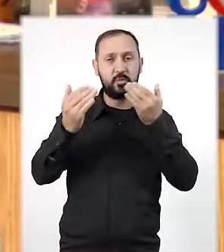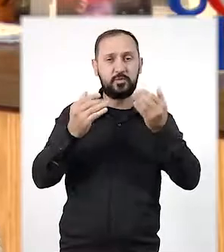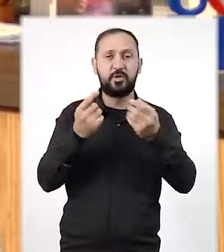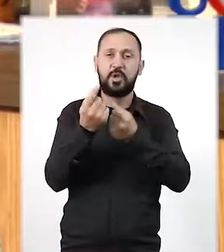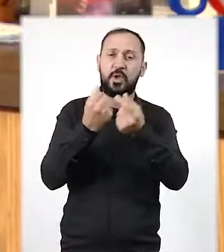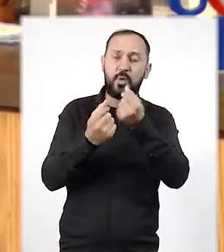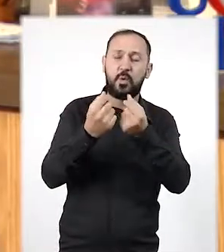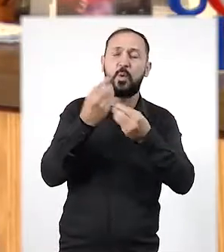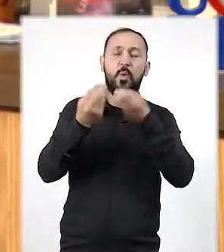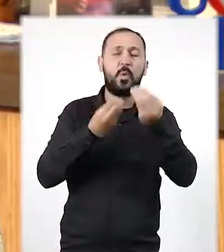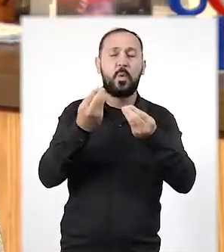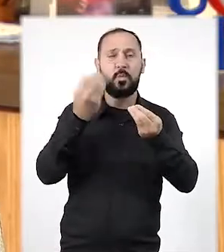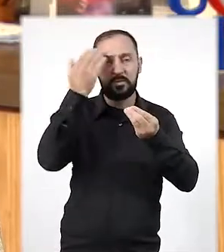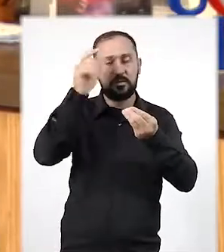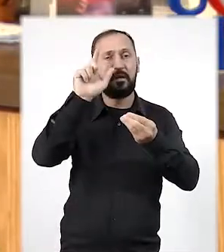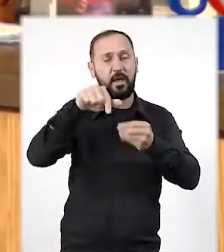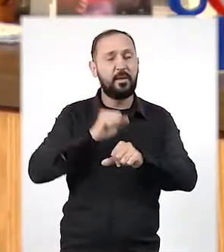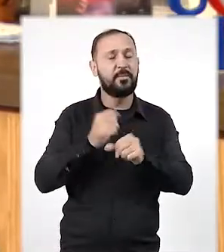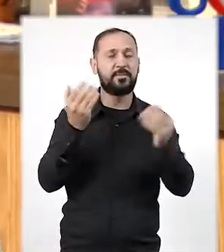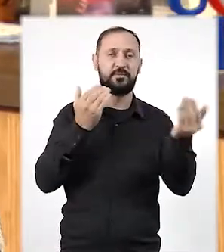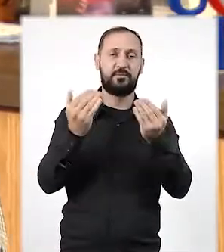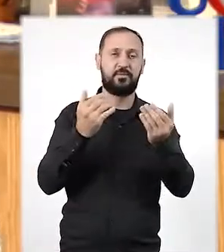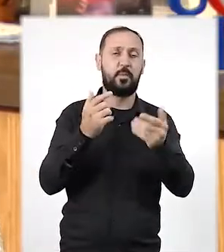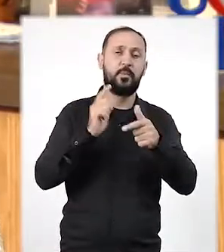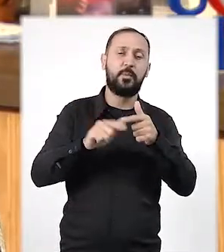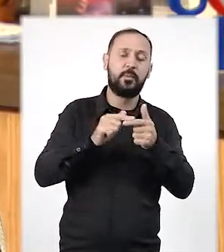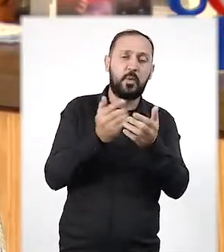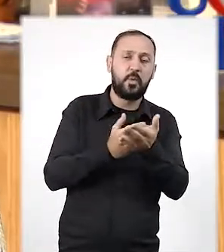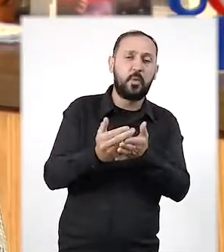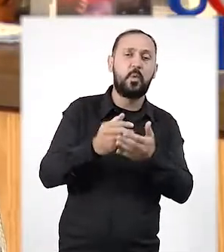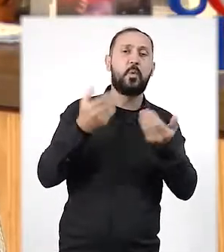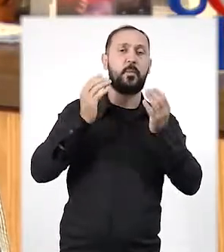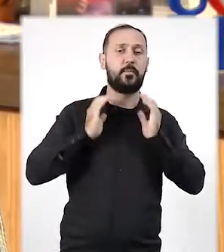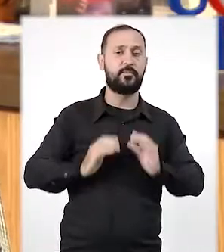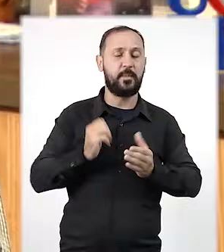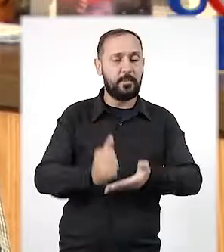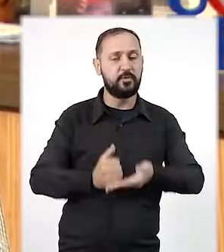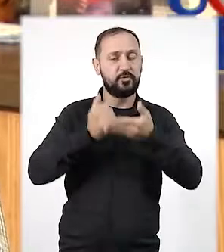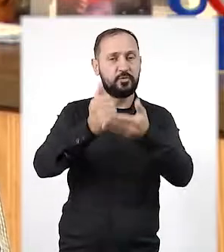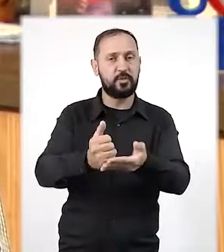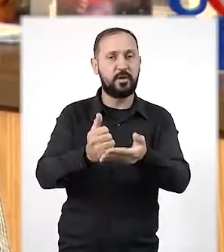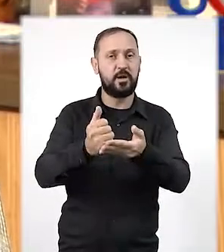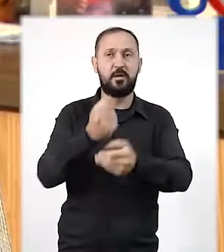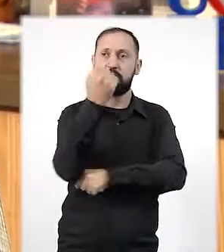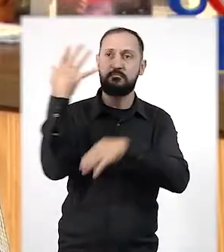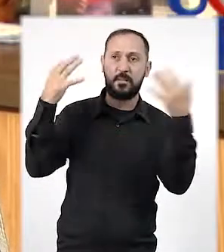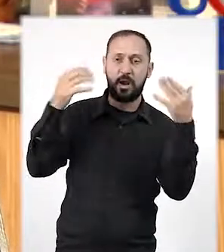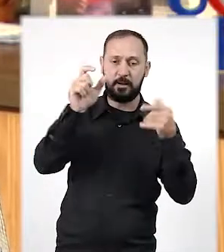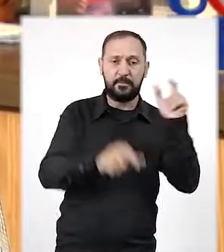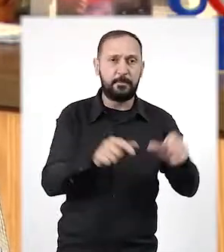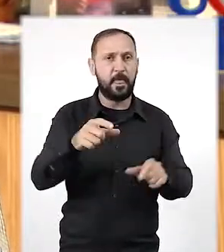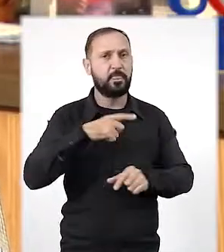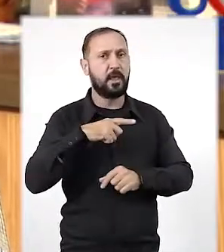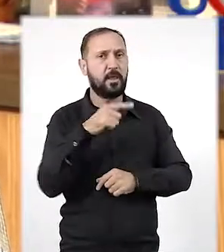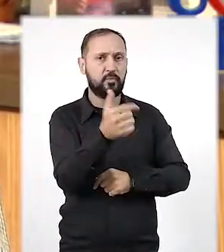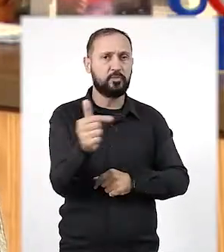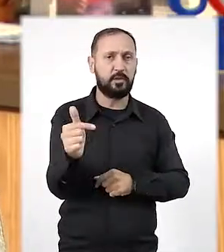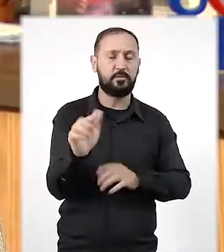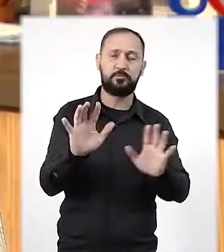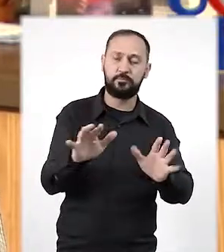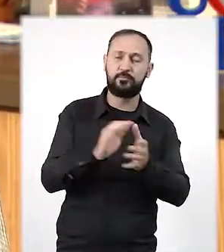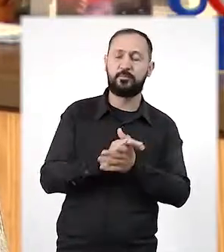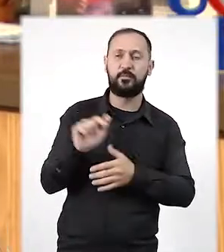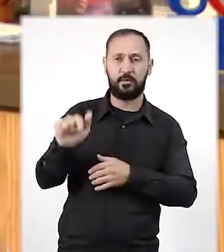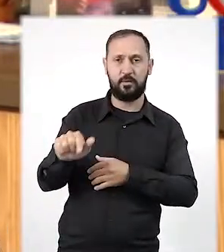as pessoas tomam decisões. Isso é totalmente psicológico. O problema inicial foi comportamento para o meio ambiente. As pessoas têm ou não têm?